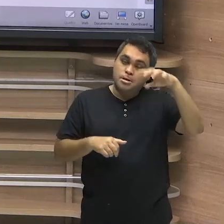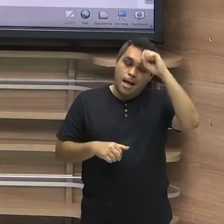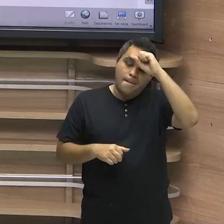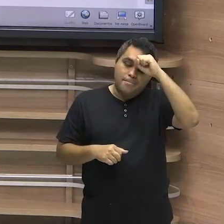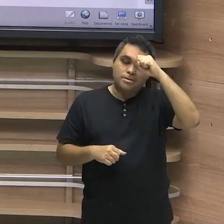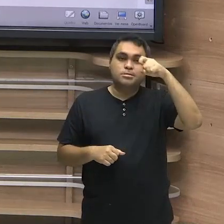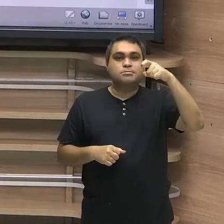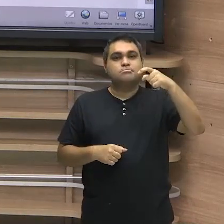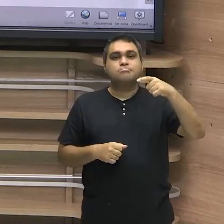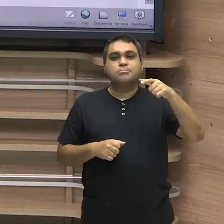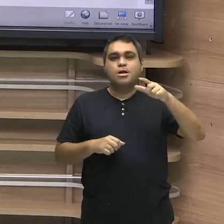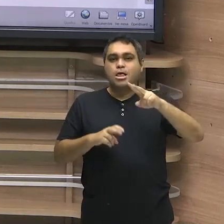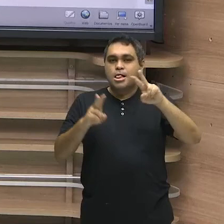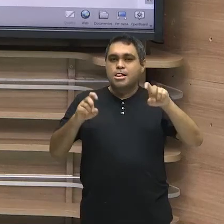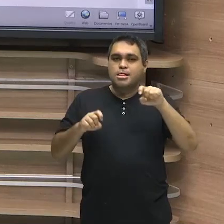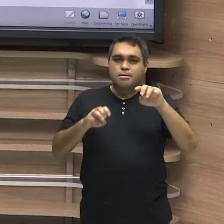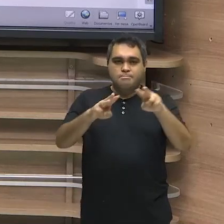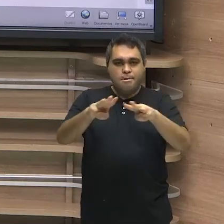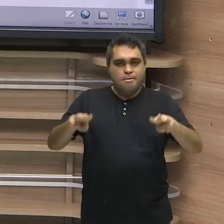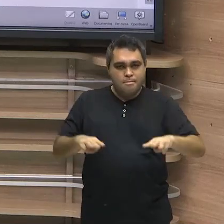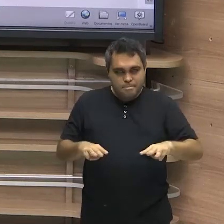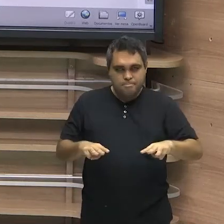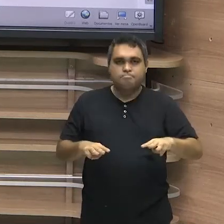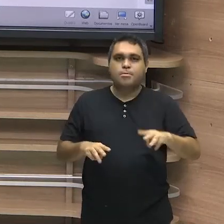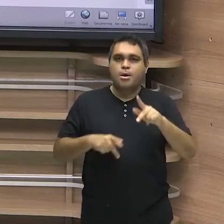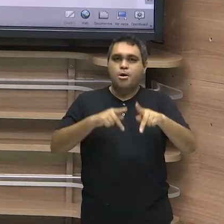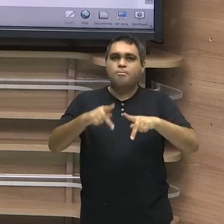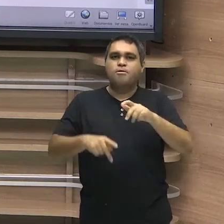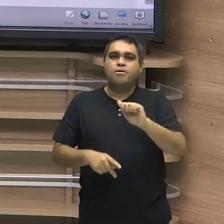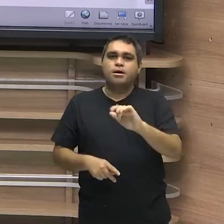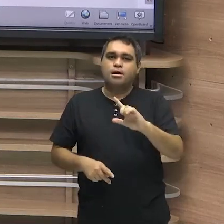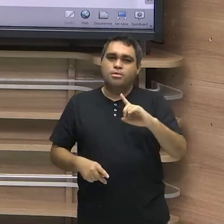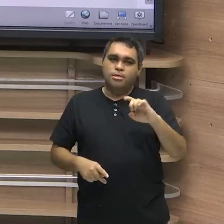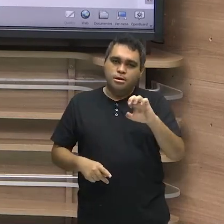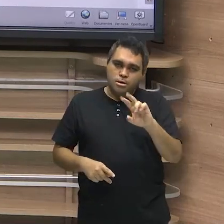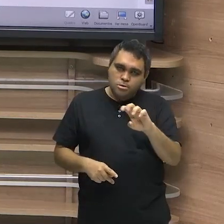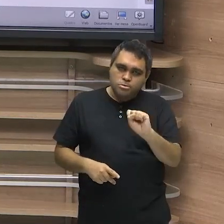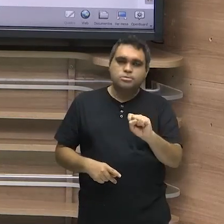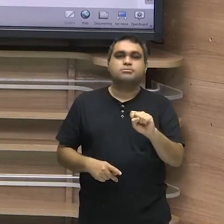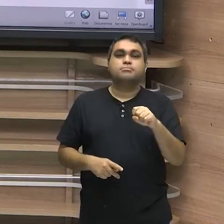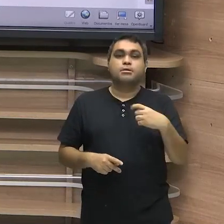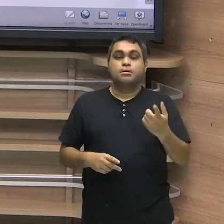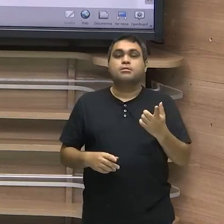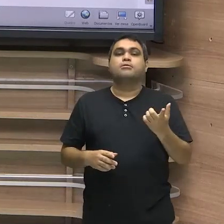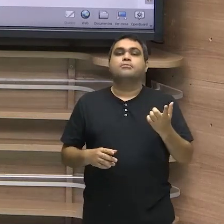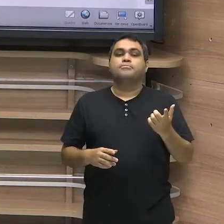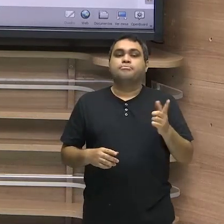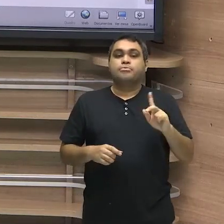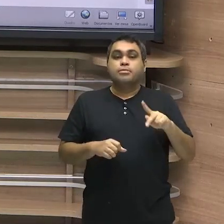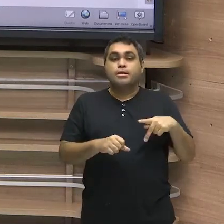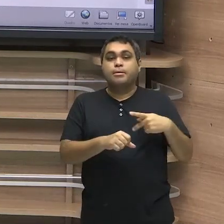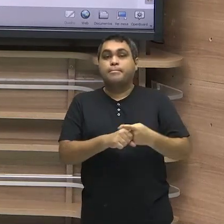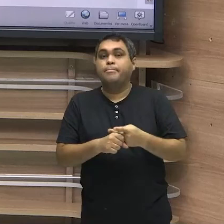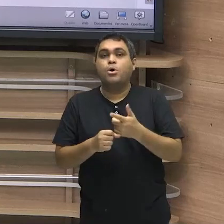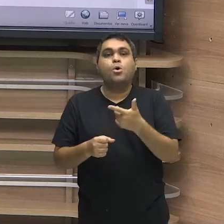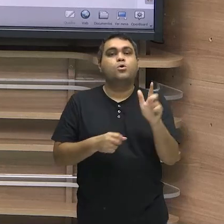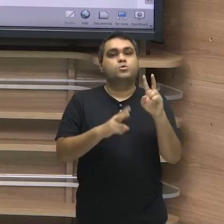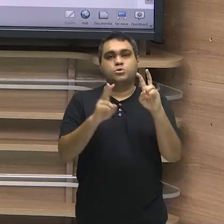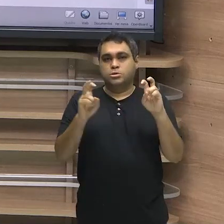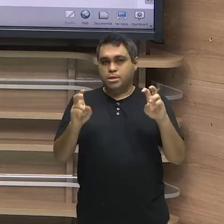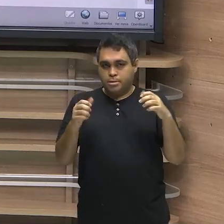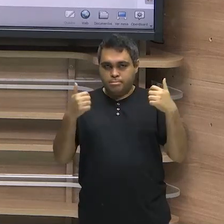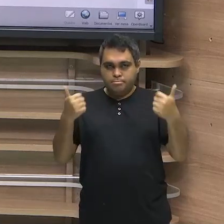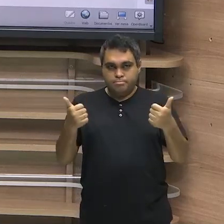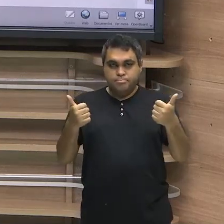bastante sobre os caldeus, né? O nosso último povo da Mesopotâmia a ser estudado, depois a gente vai partir para outros assuntos,